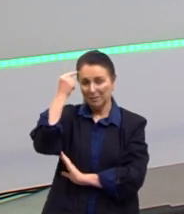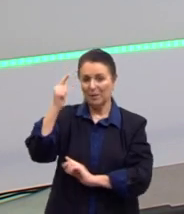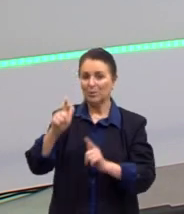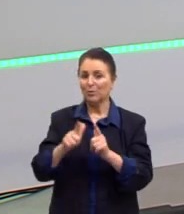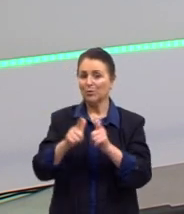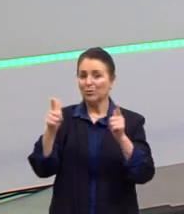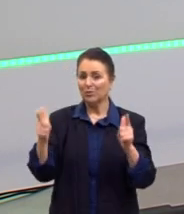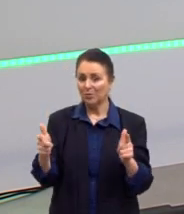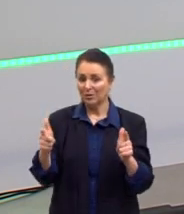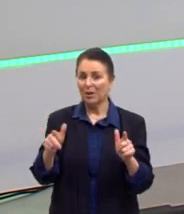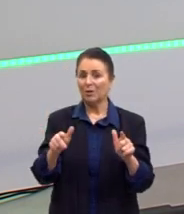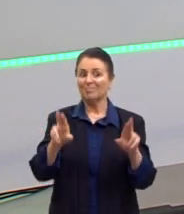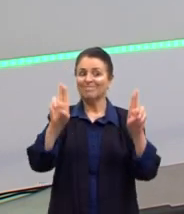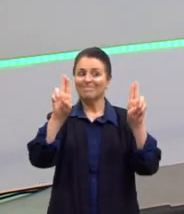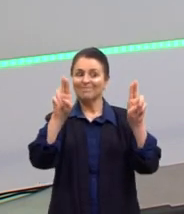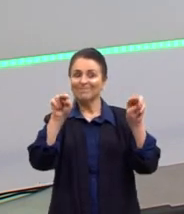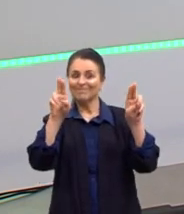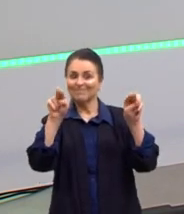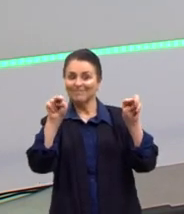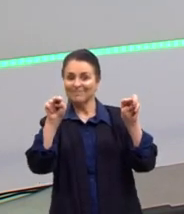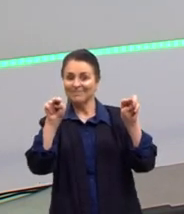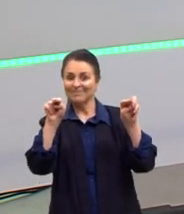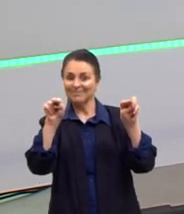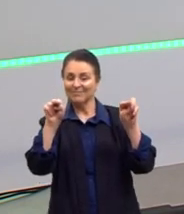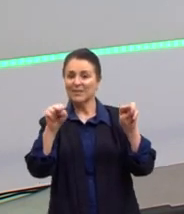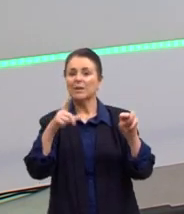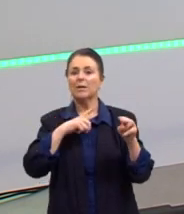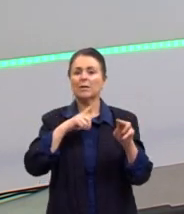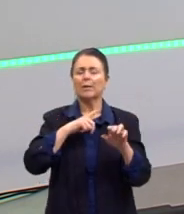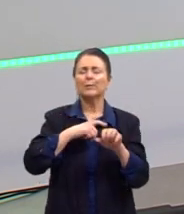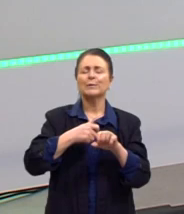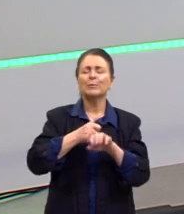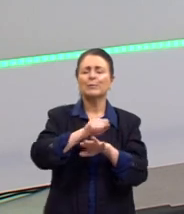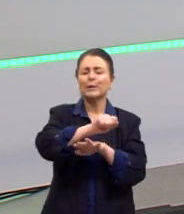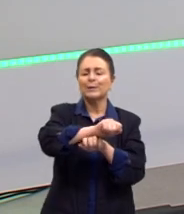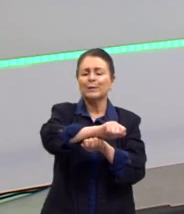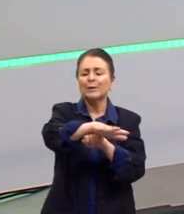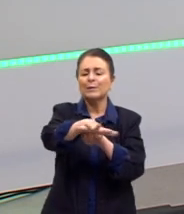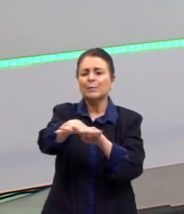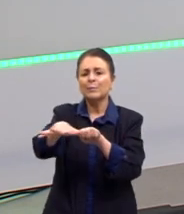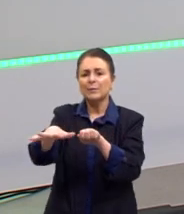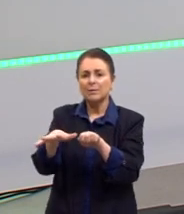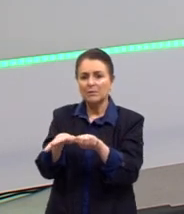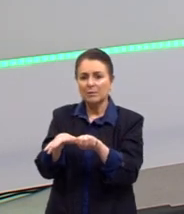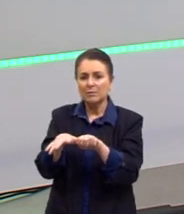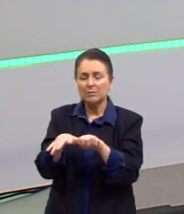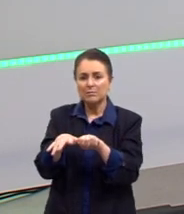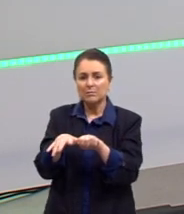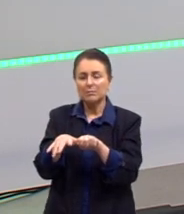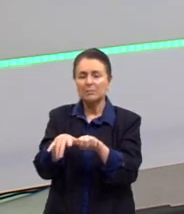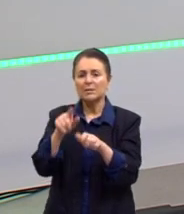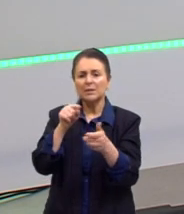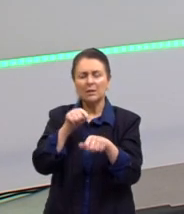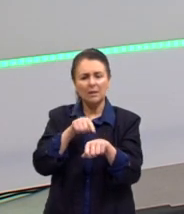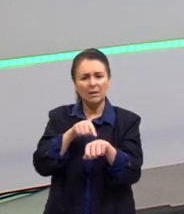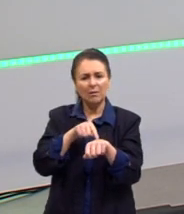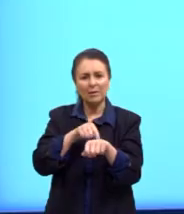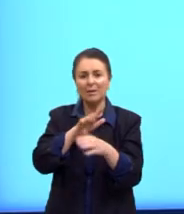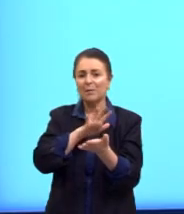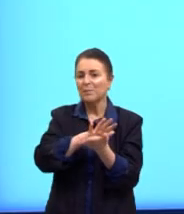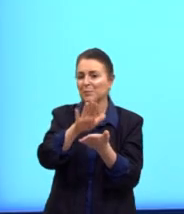determinado assunto que tá aí né nas mídias naquele momento em que é publicado